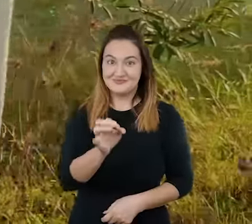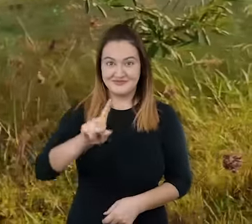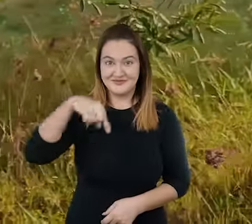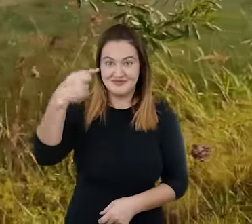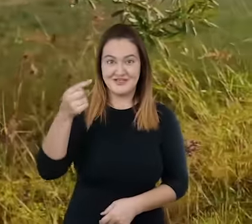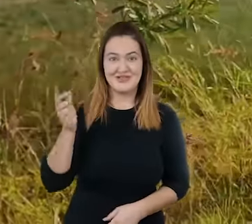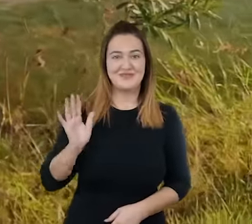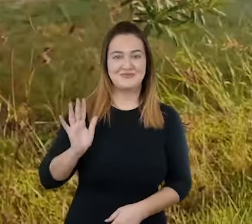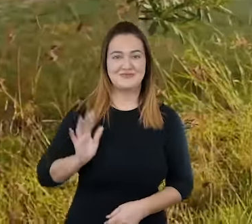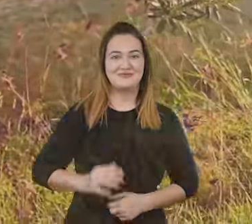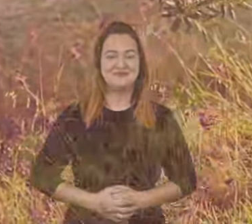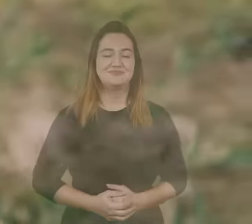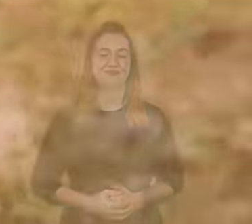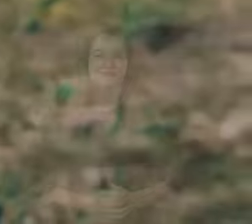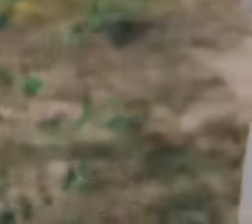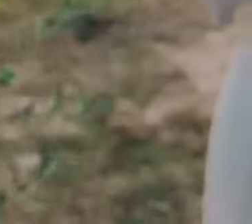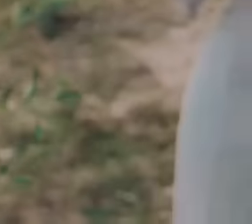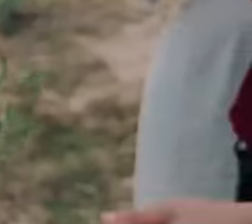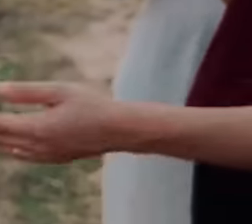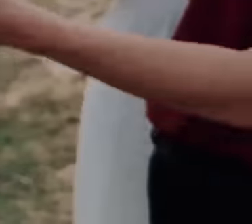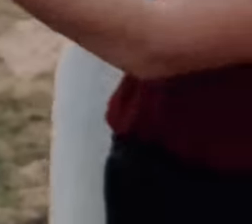episódio. Tchau, tchau.